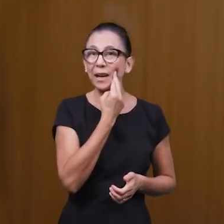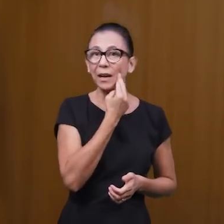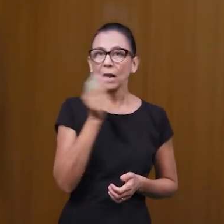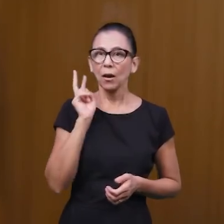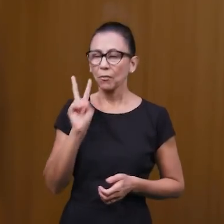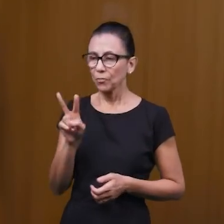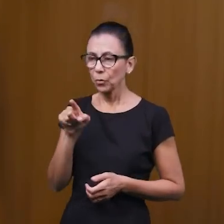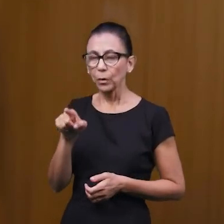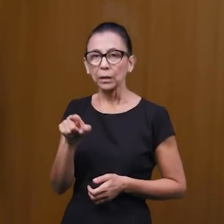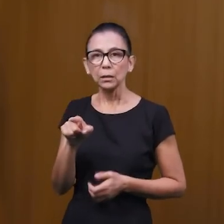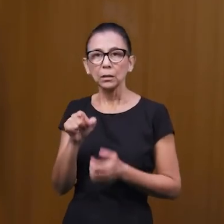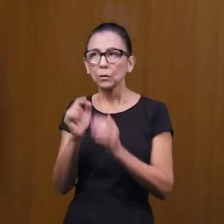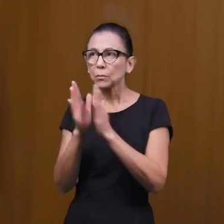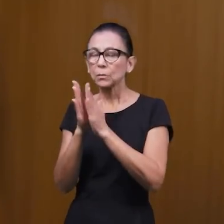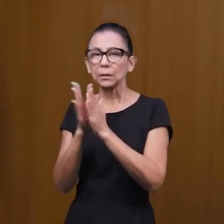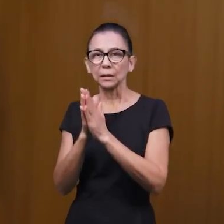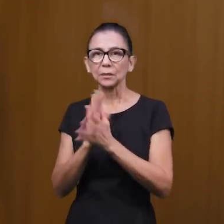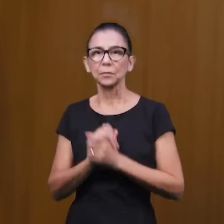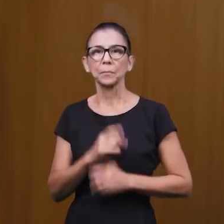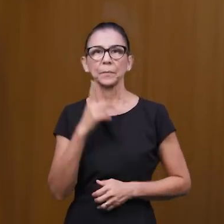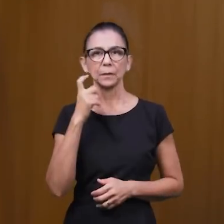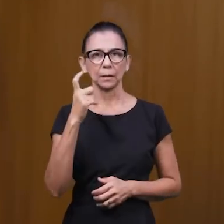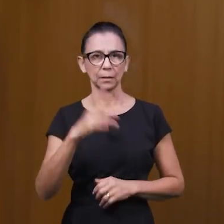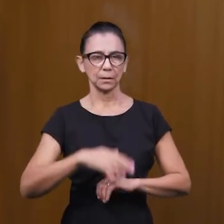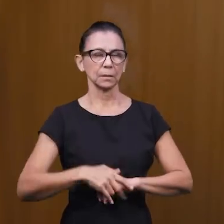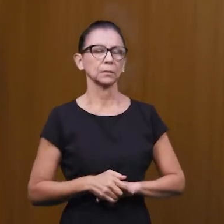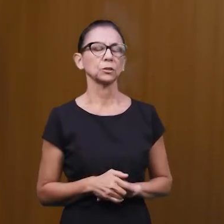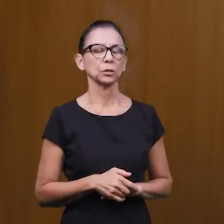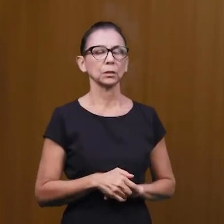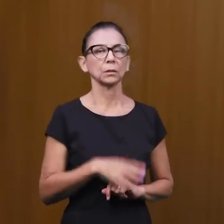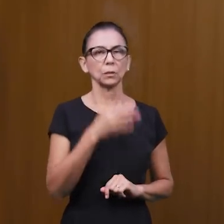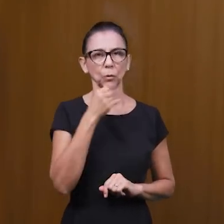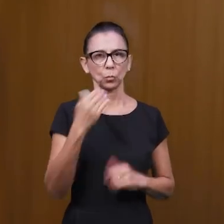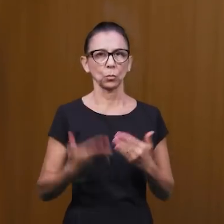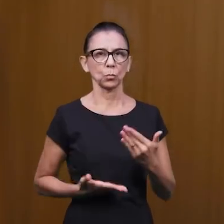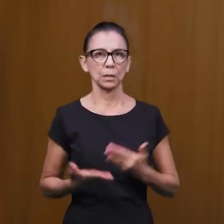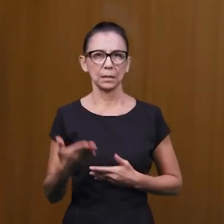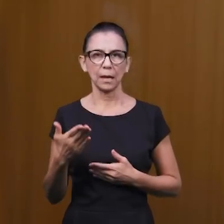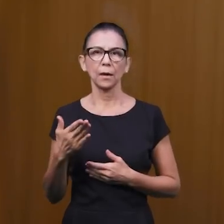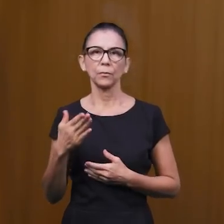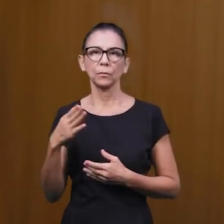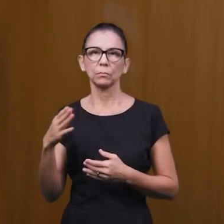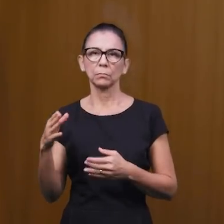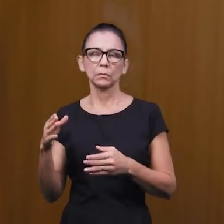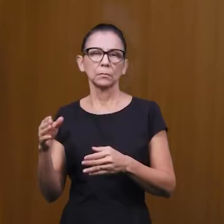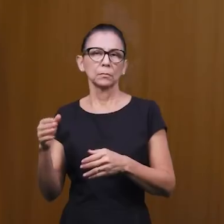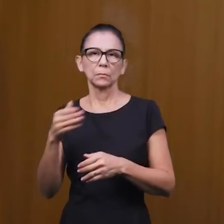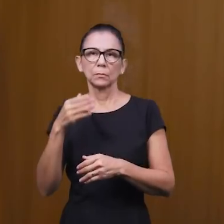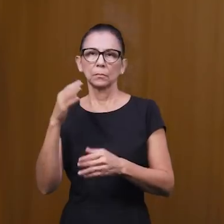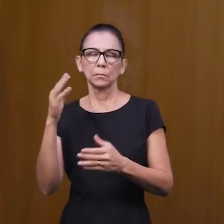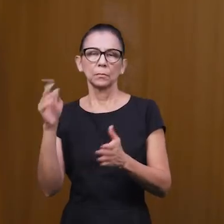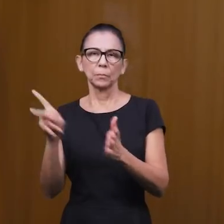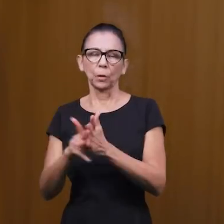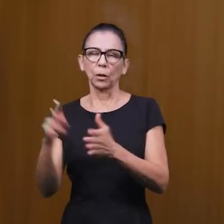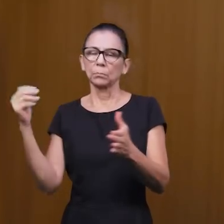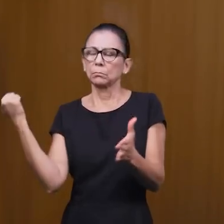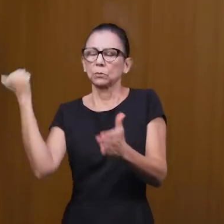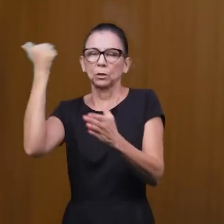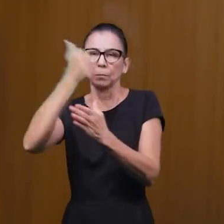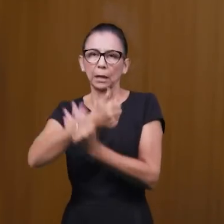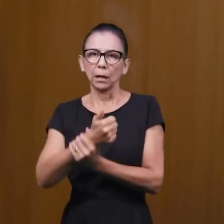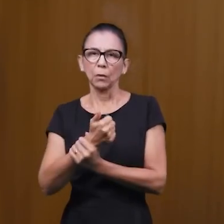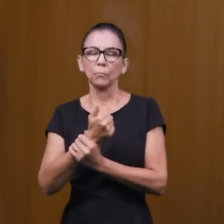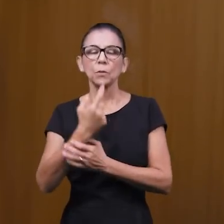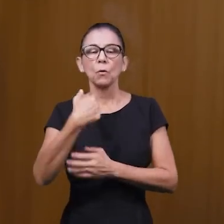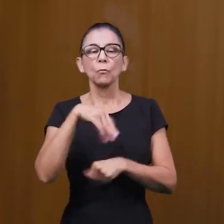um encontro de... Interessante quando Rebeca decidiu: não, eu quero encontrar. Eu nunca tinha visto Isaac,